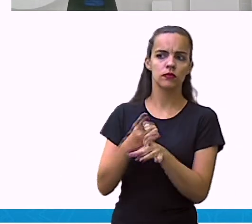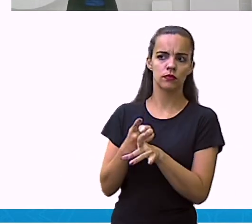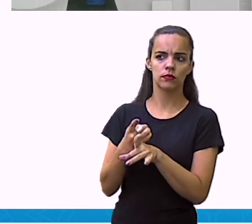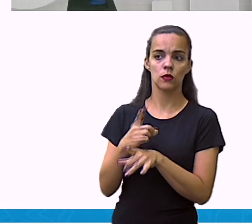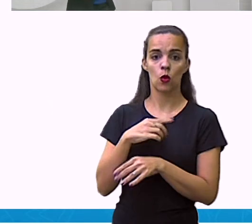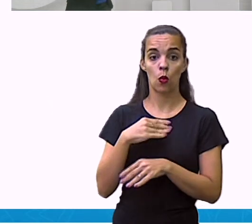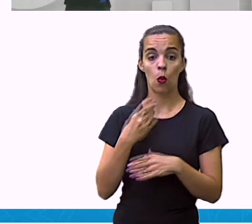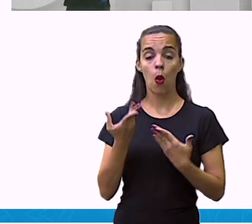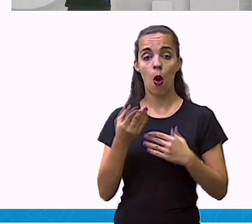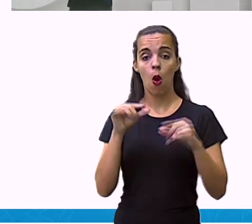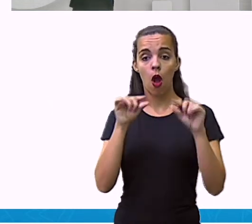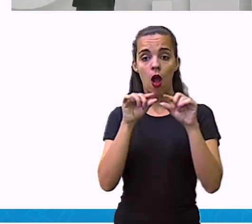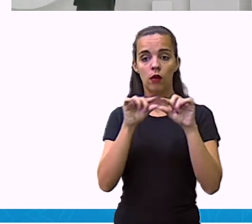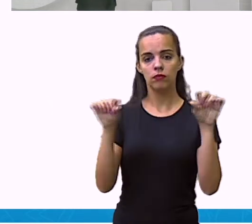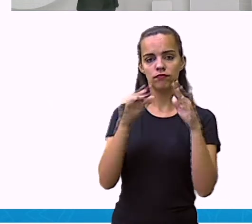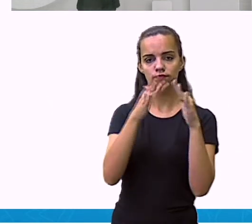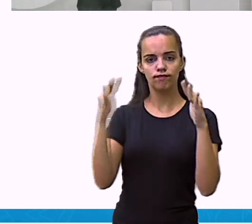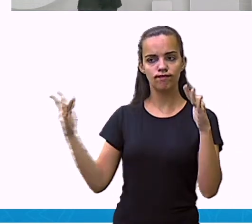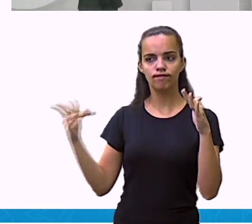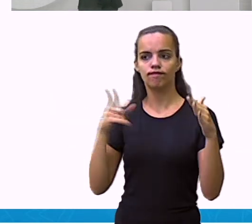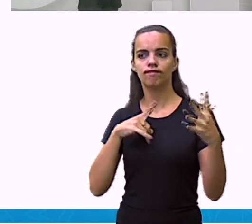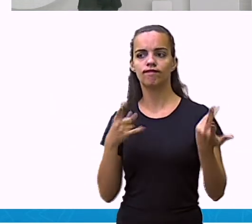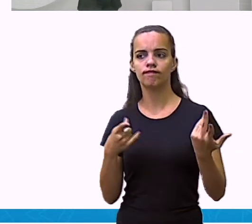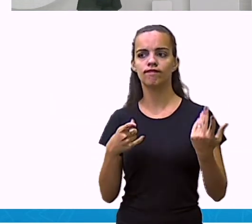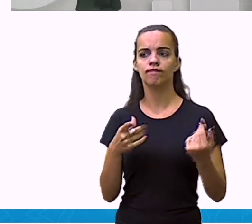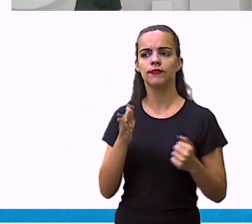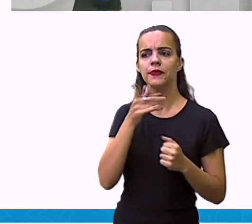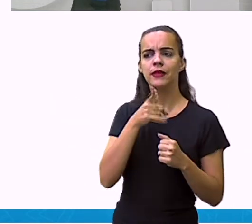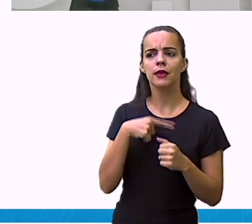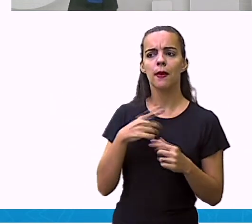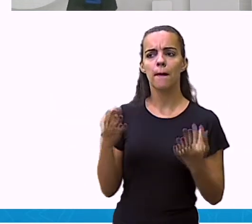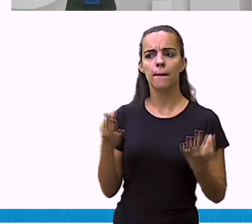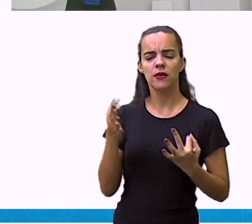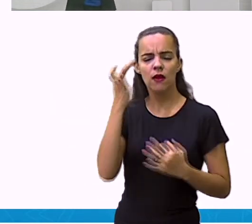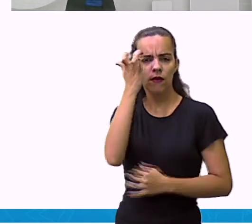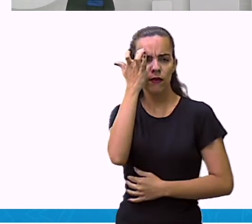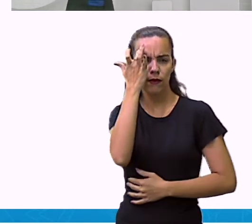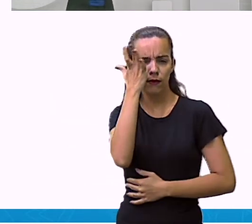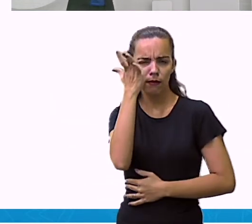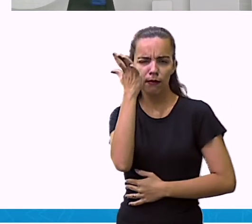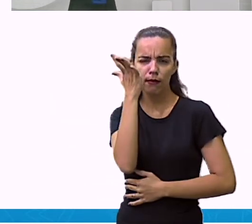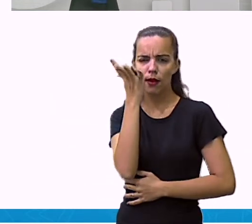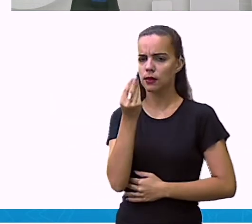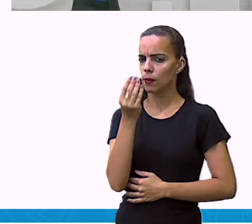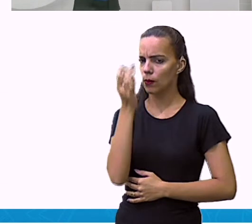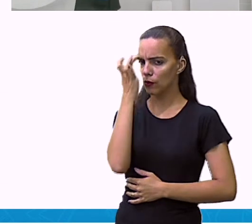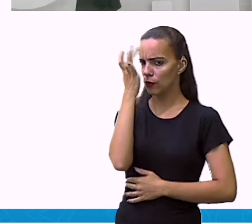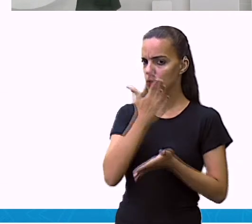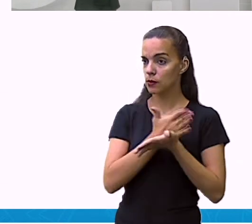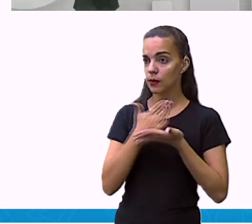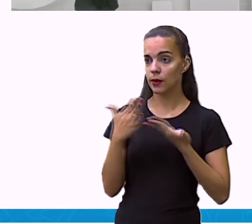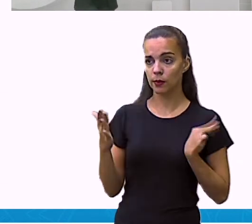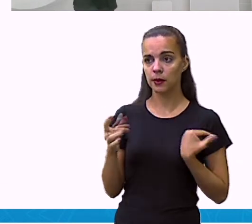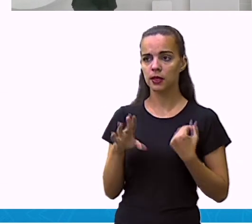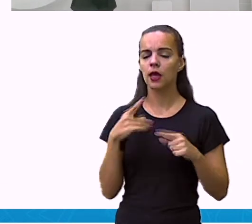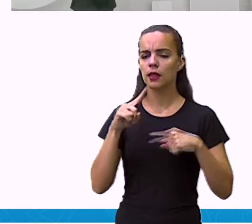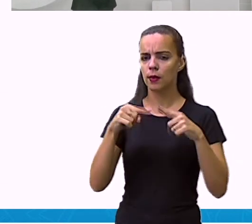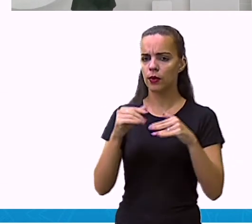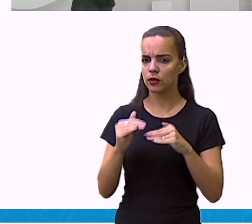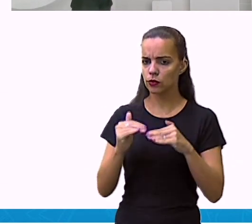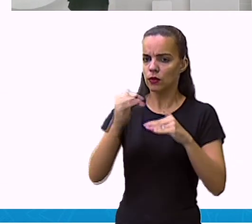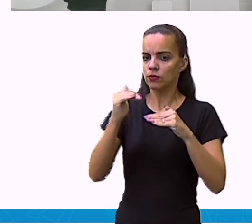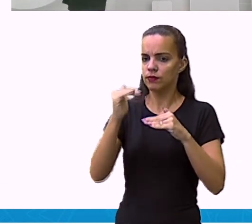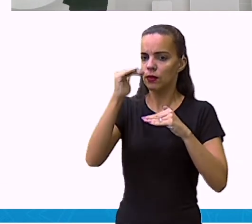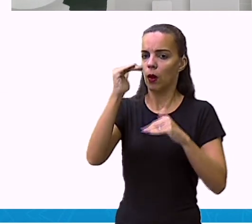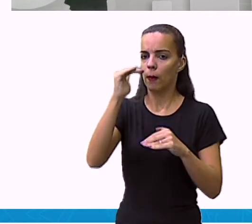a ordem. Eu tenho aqui duas ordens bem fáceis para começar, depois nós vamos aumentando um pouquinho